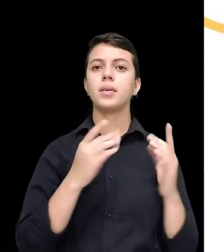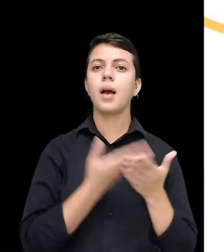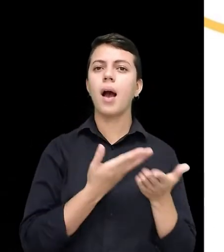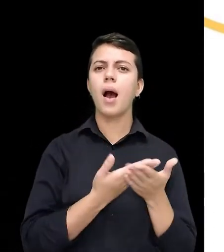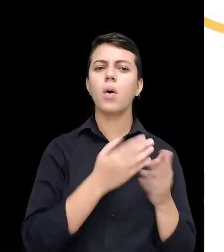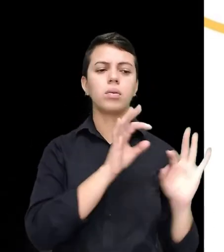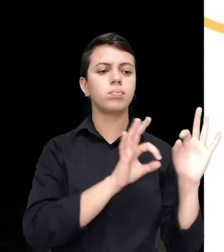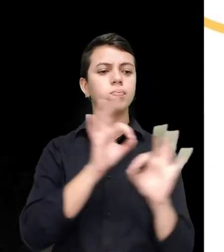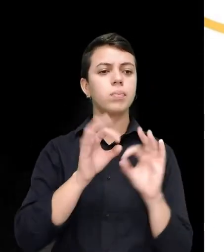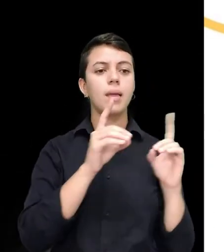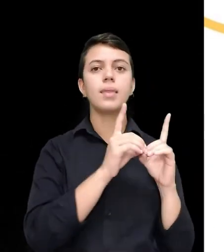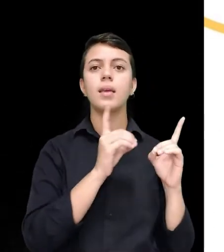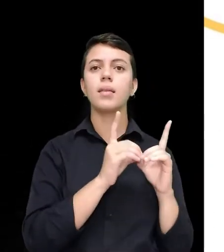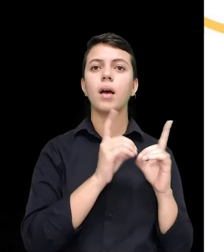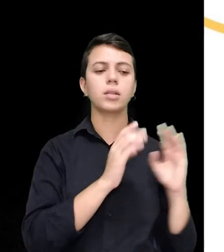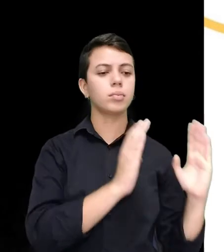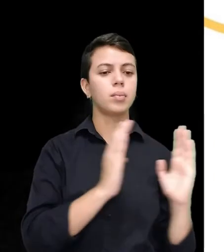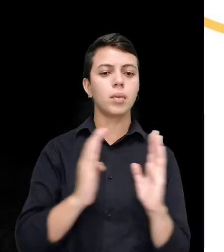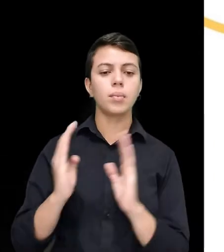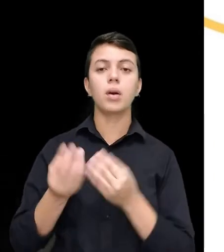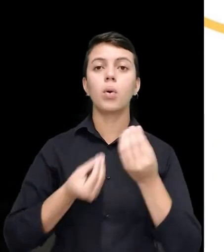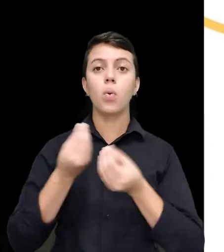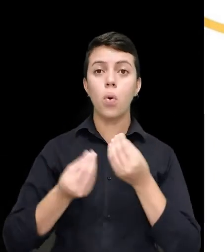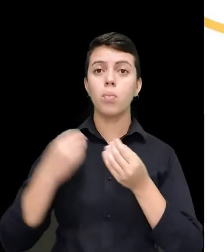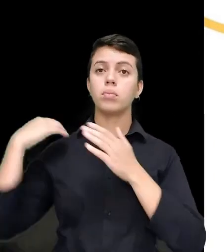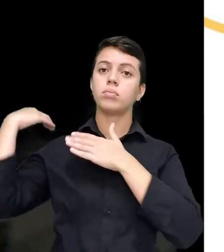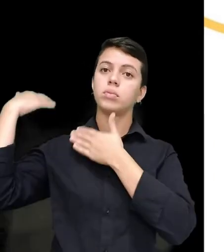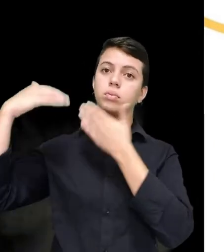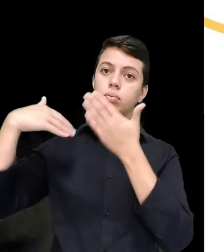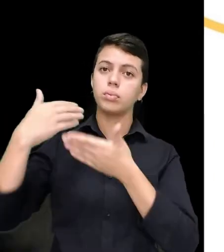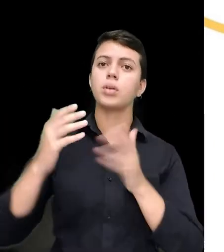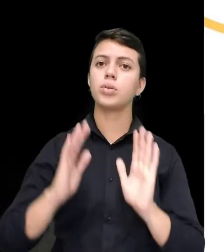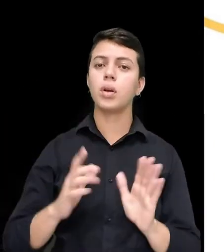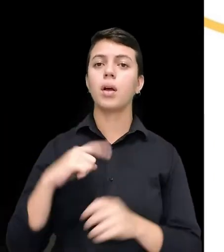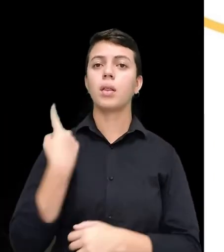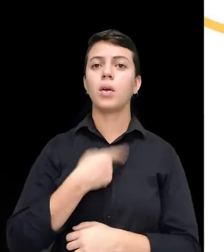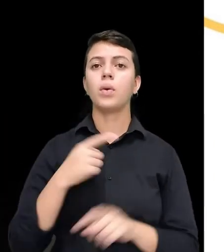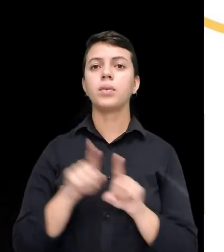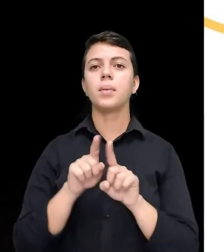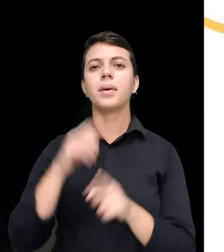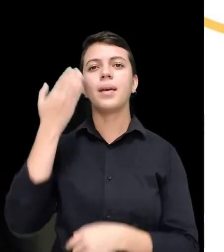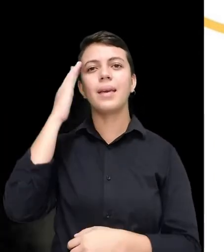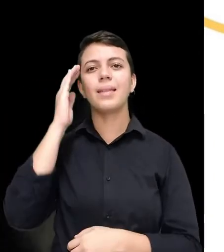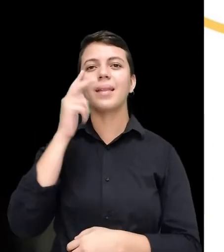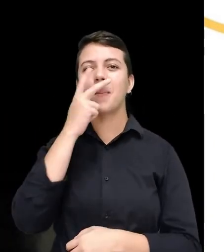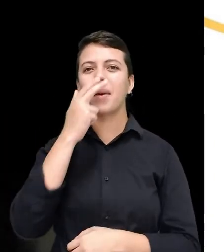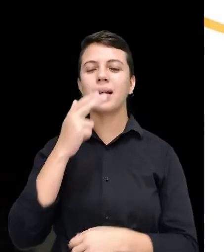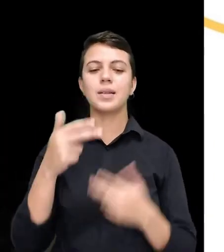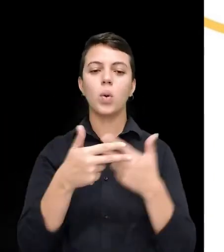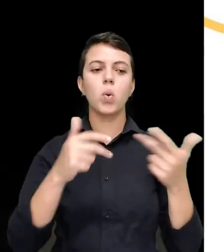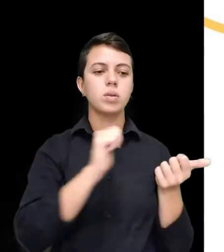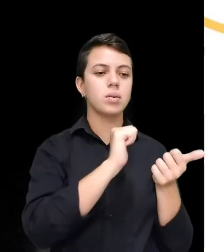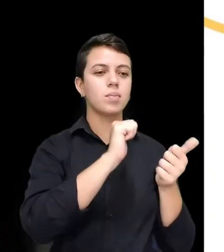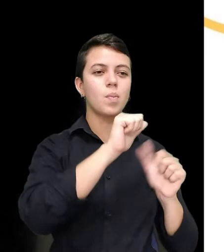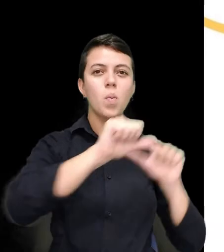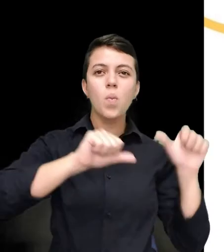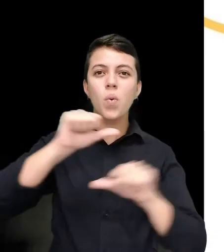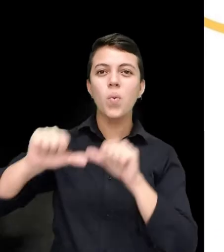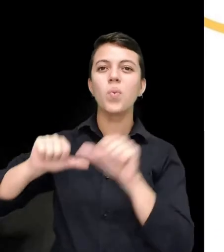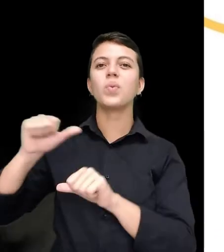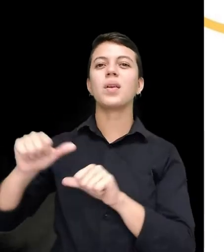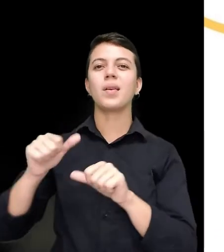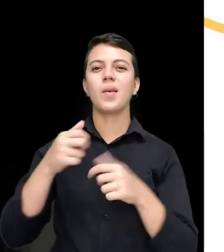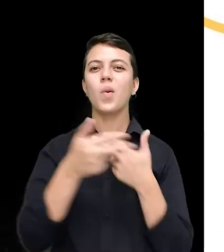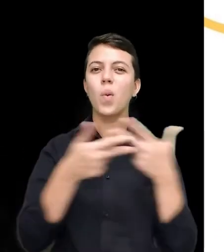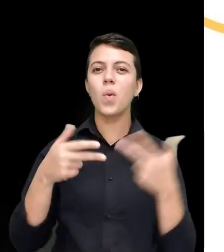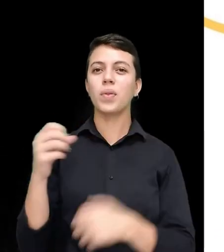de uma aula, ele se organiza ao longo do tempo para que a gente compreenda também esses avanços e